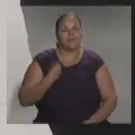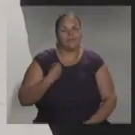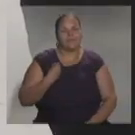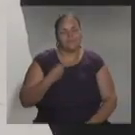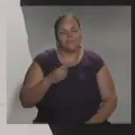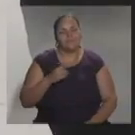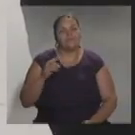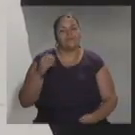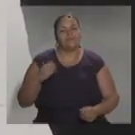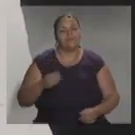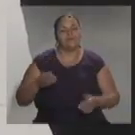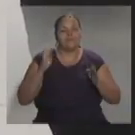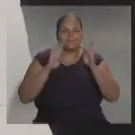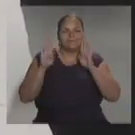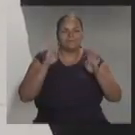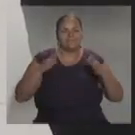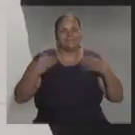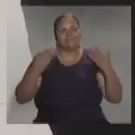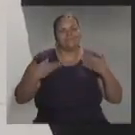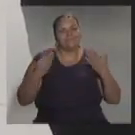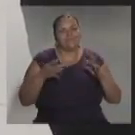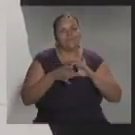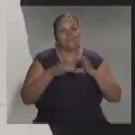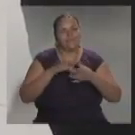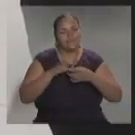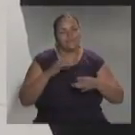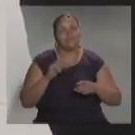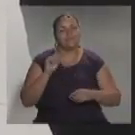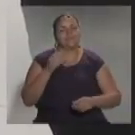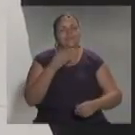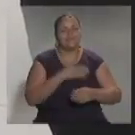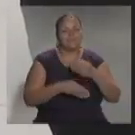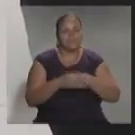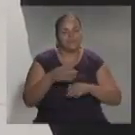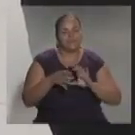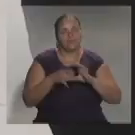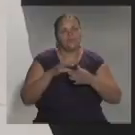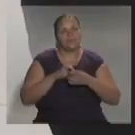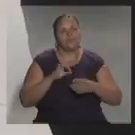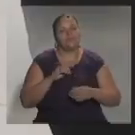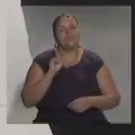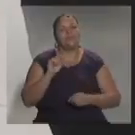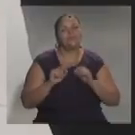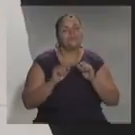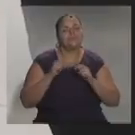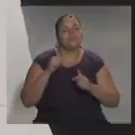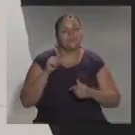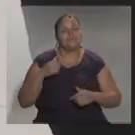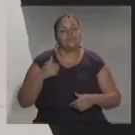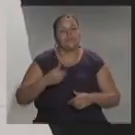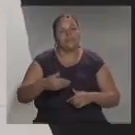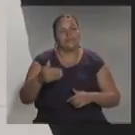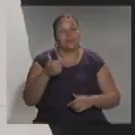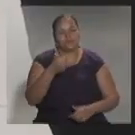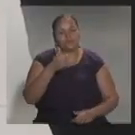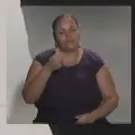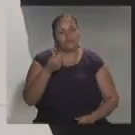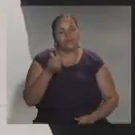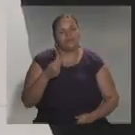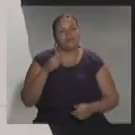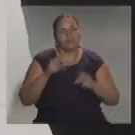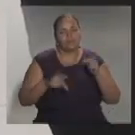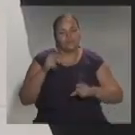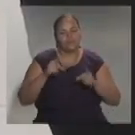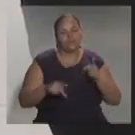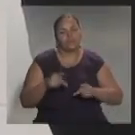Janeiro viveu dias de êxtase e alegria com Jogos Olímpicos e Paralímpicos. Qual o legado da Rio 2016 para a